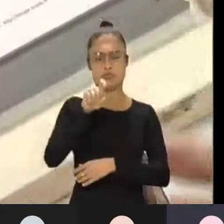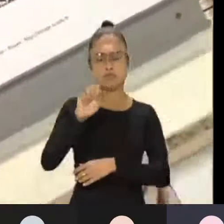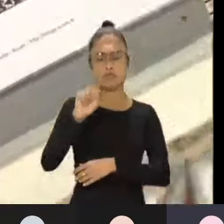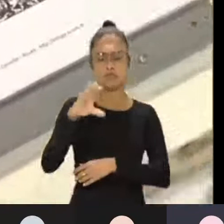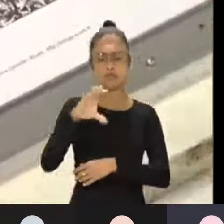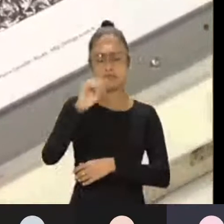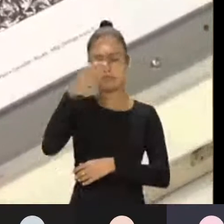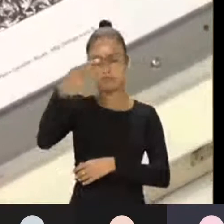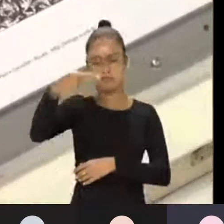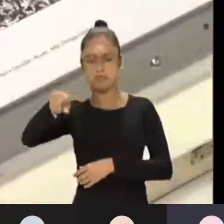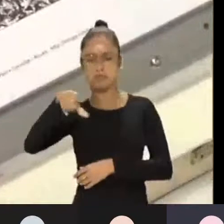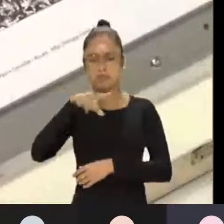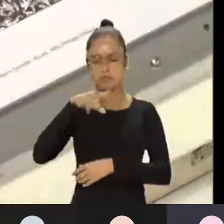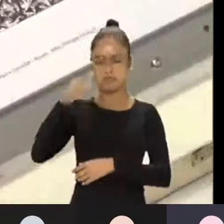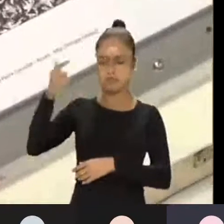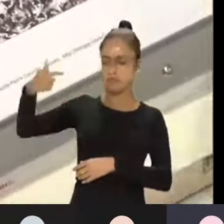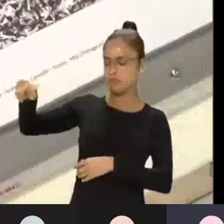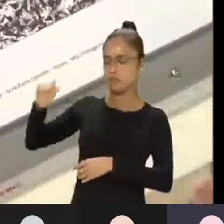características particulares.